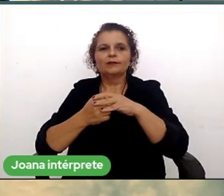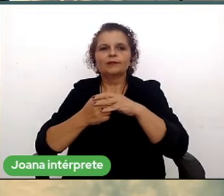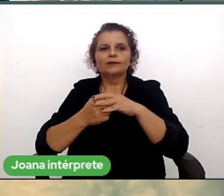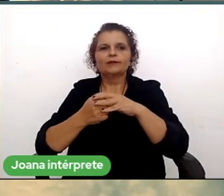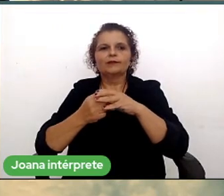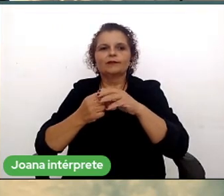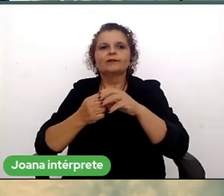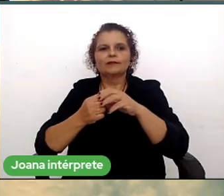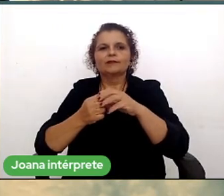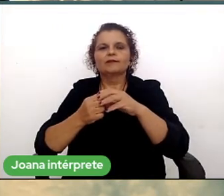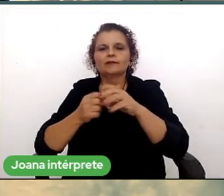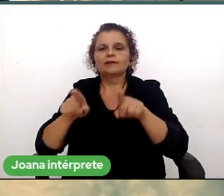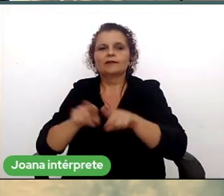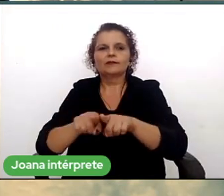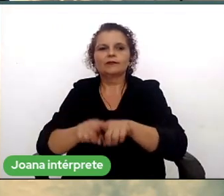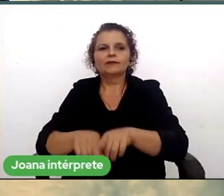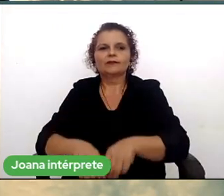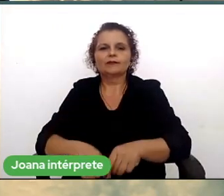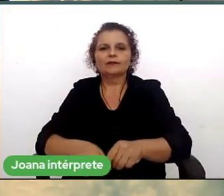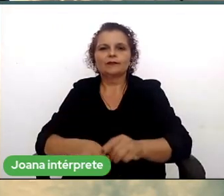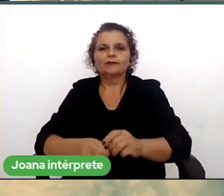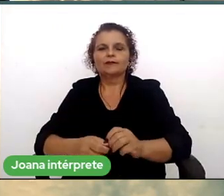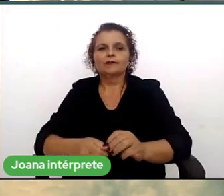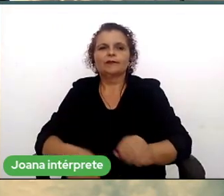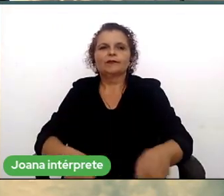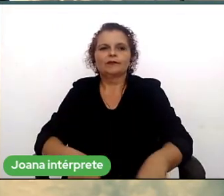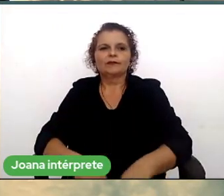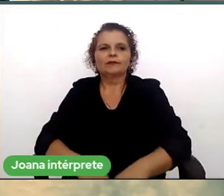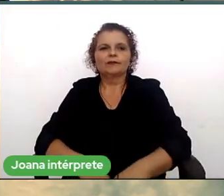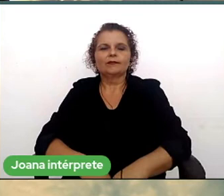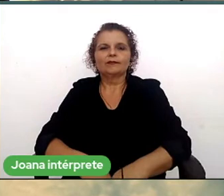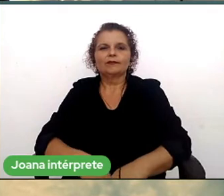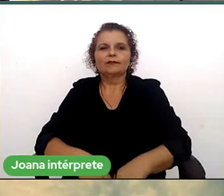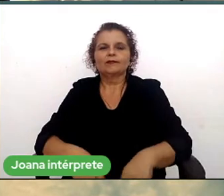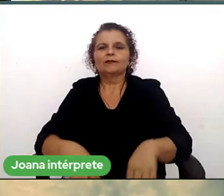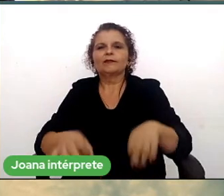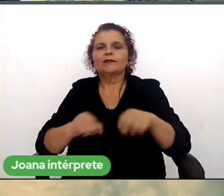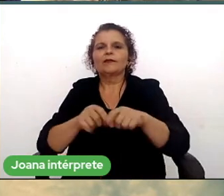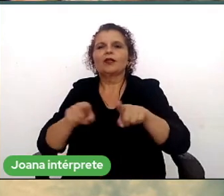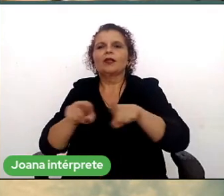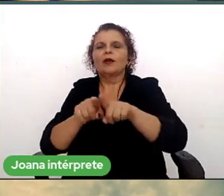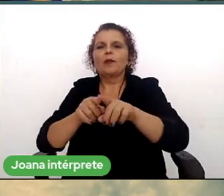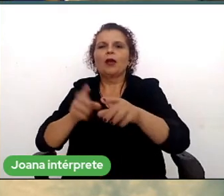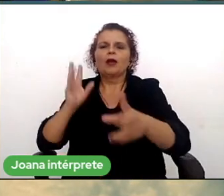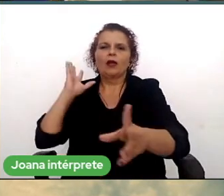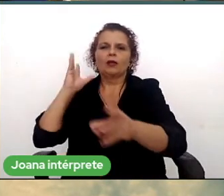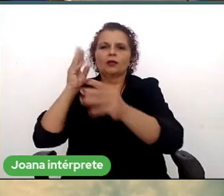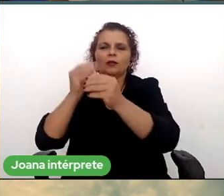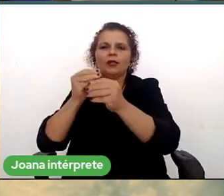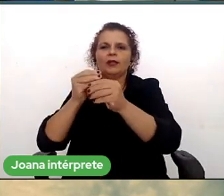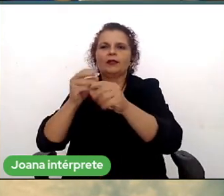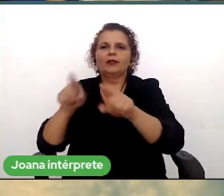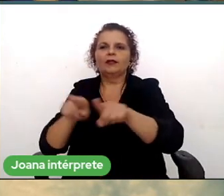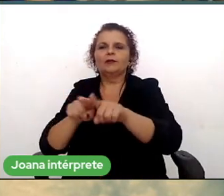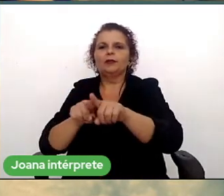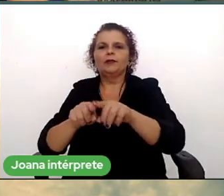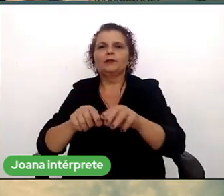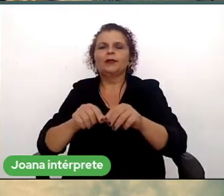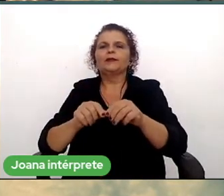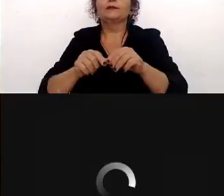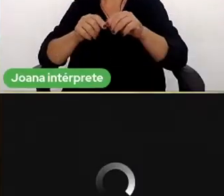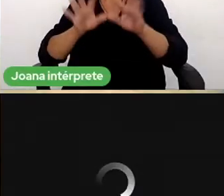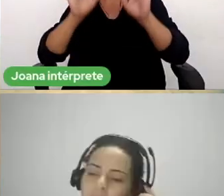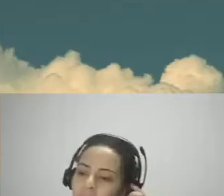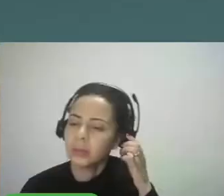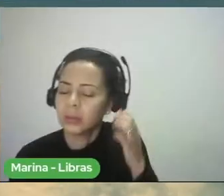tamanho do nosso engajamento Gonçalo filho e um outro ponto para retrospectiva final do engajamento então a gente chega no fim